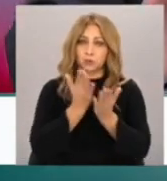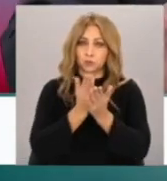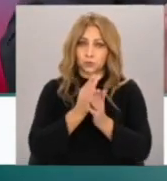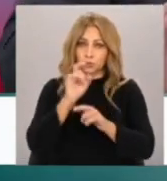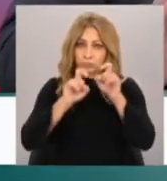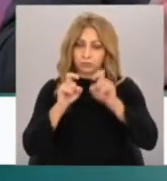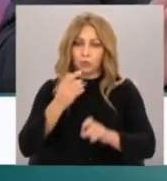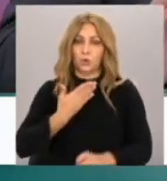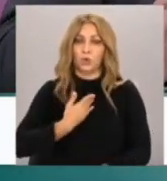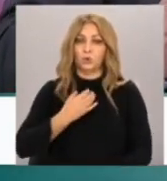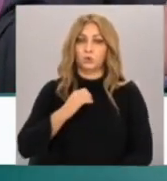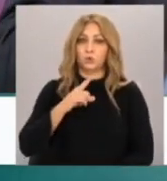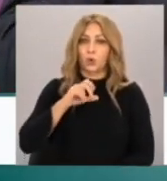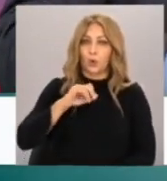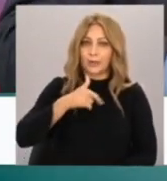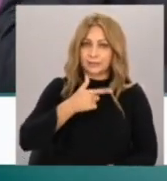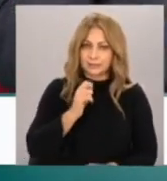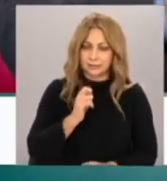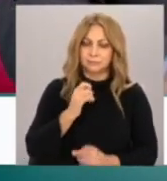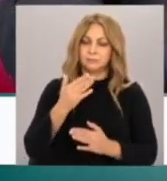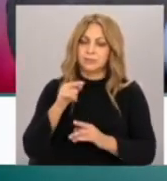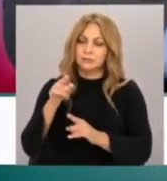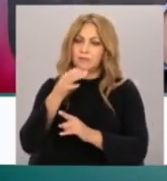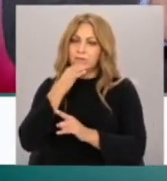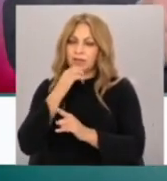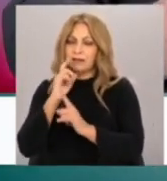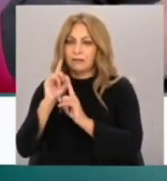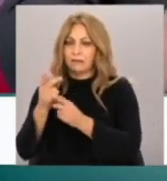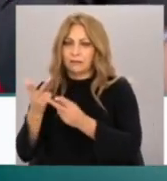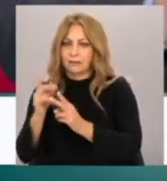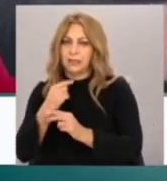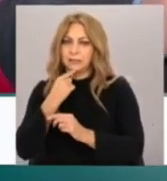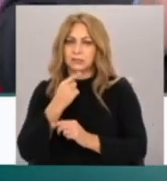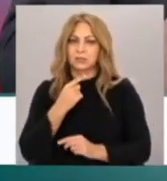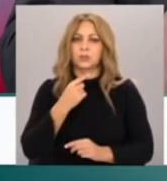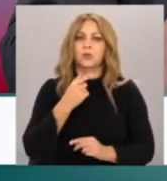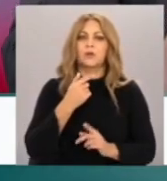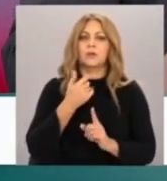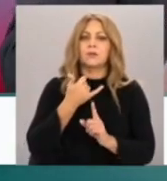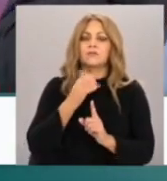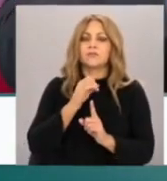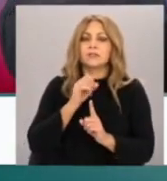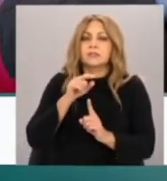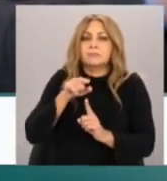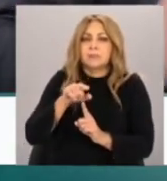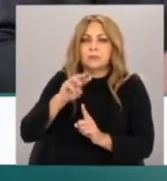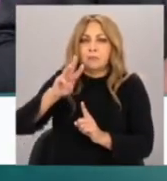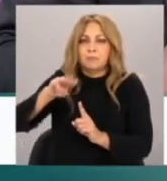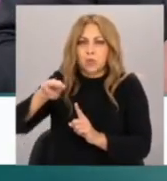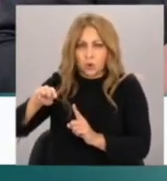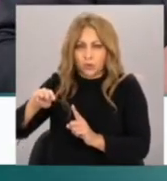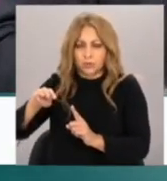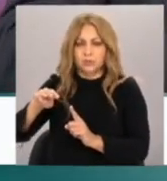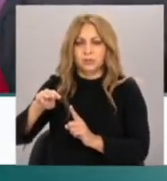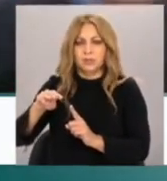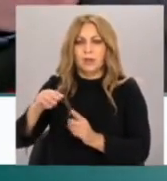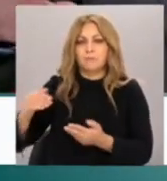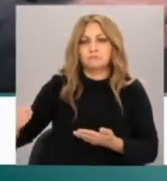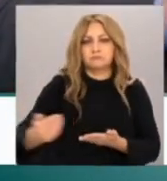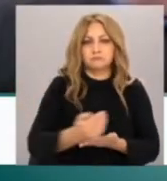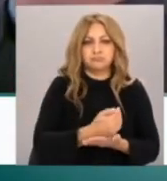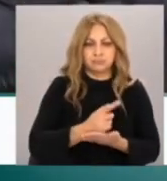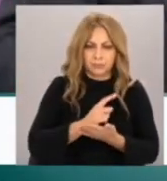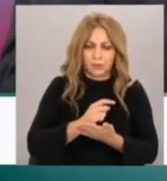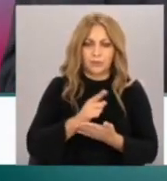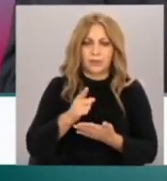vamos usar os números da iniciativa Liberal basicamente prescindir de dois milhões de recursos de coleta fiscal com a chamada